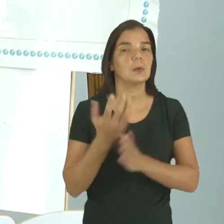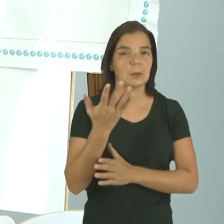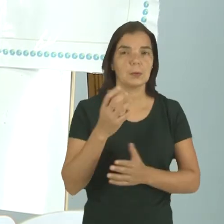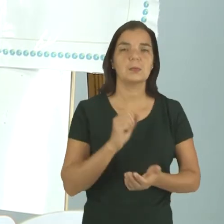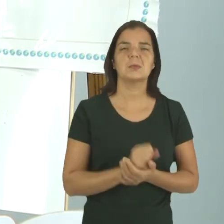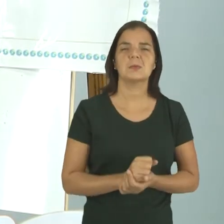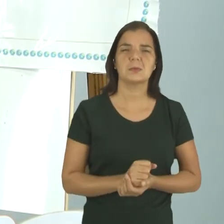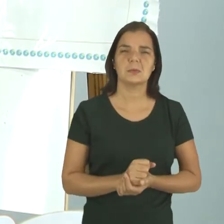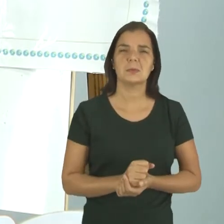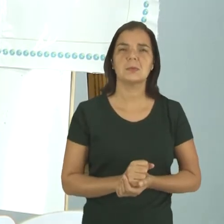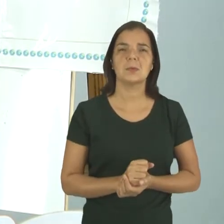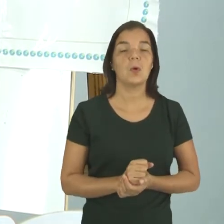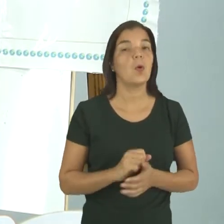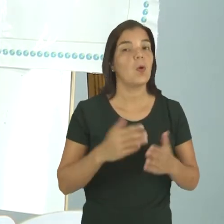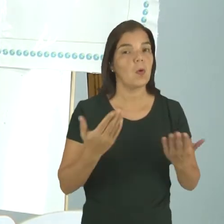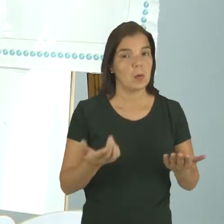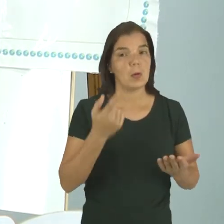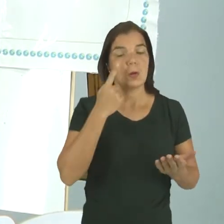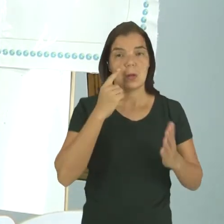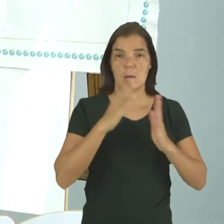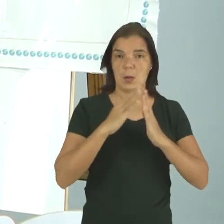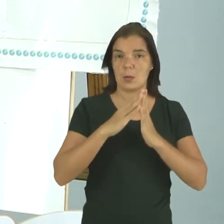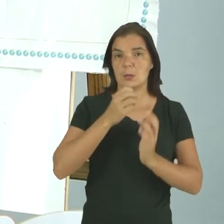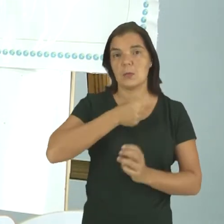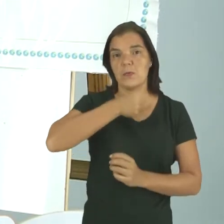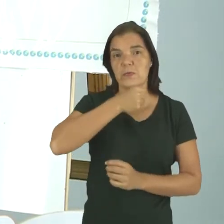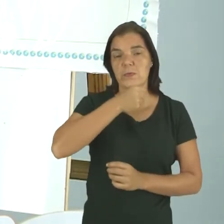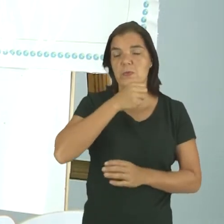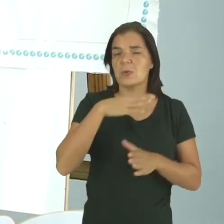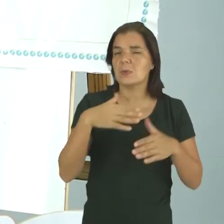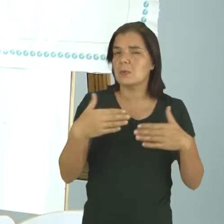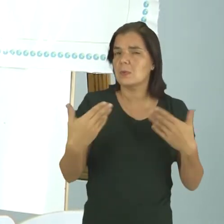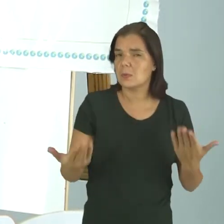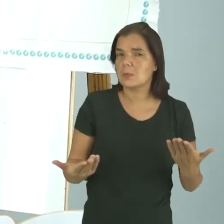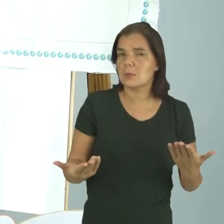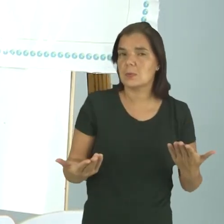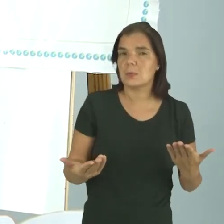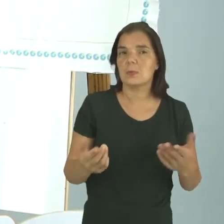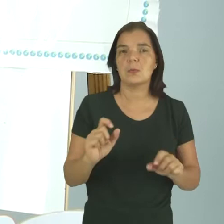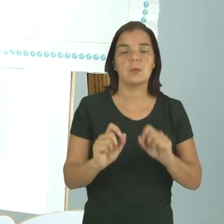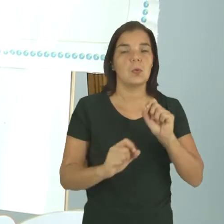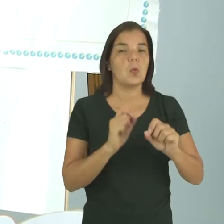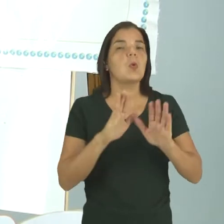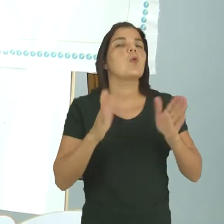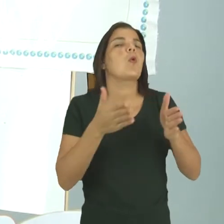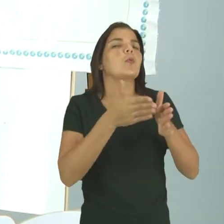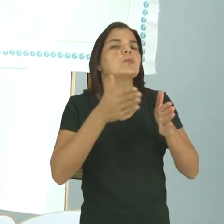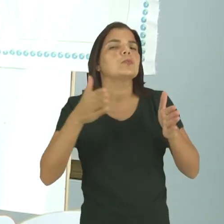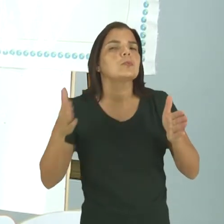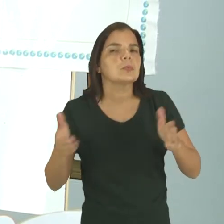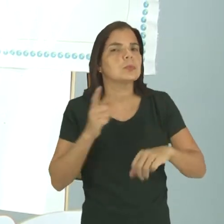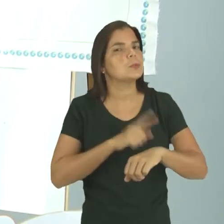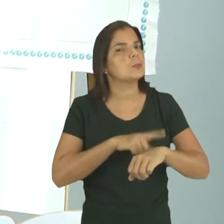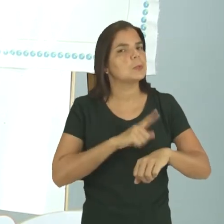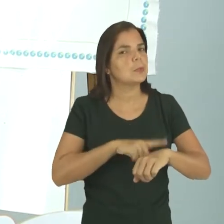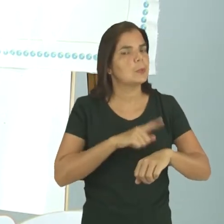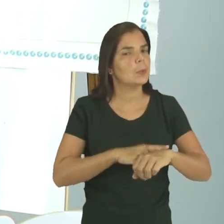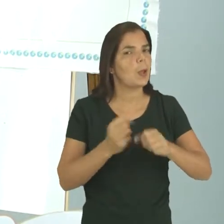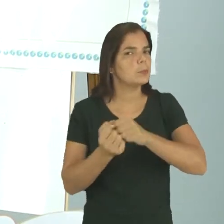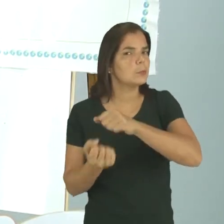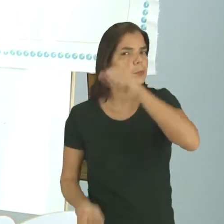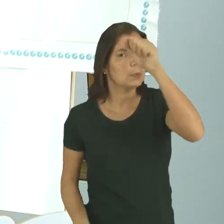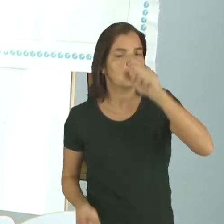que daqui a pouco nós vamos na casa da vovó. Então, nós vamos colocar em que ordem de cronologia no